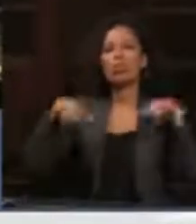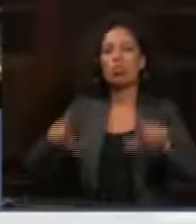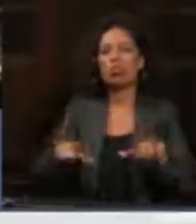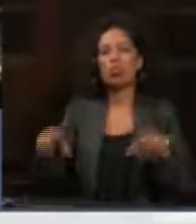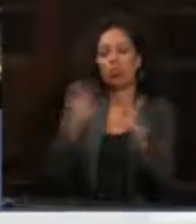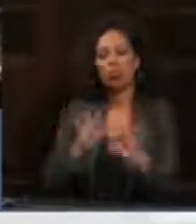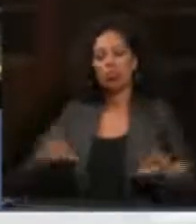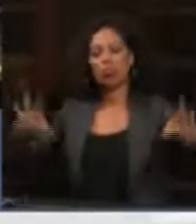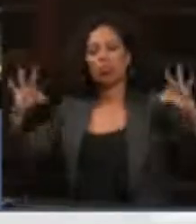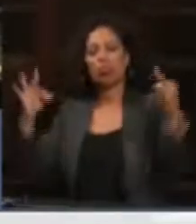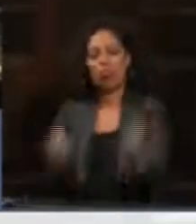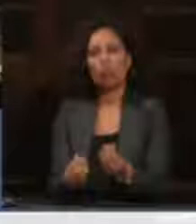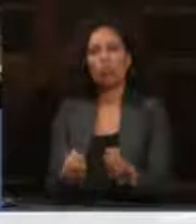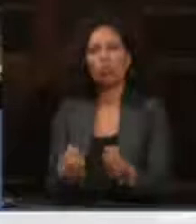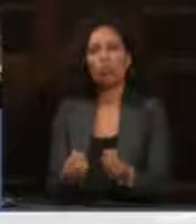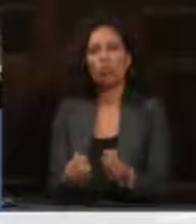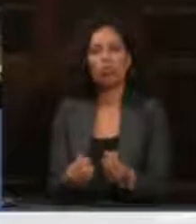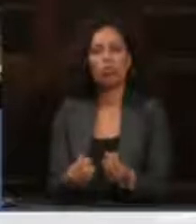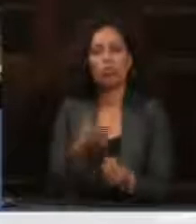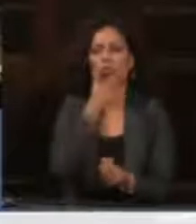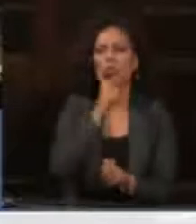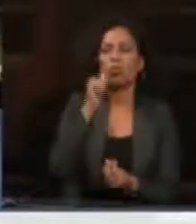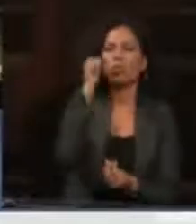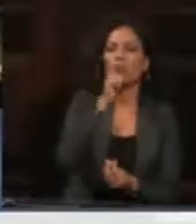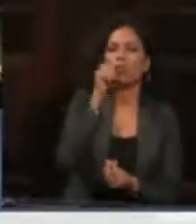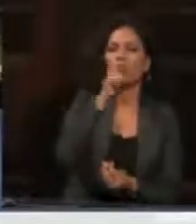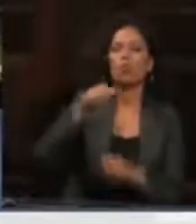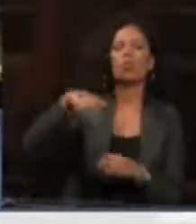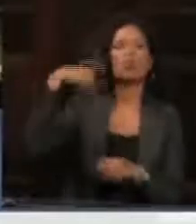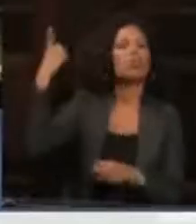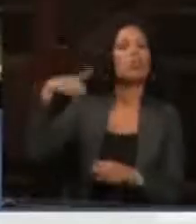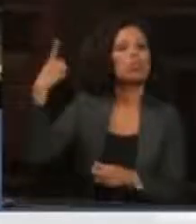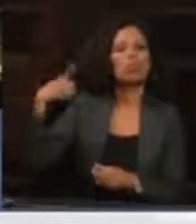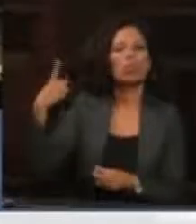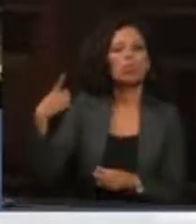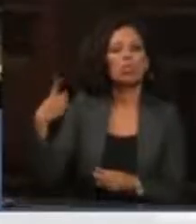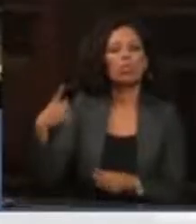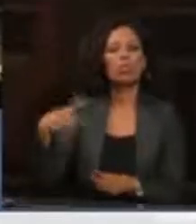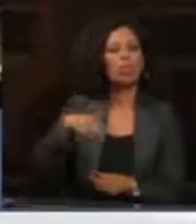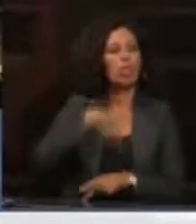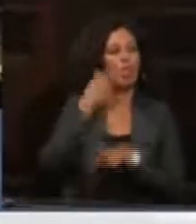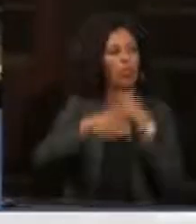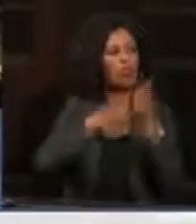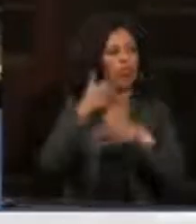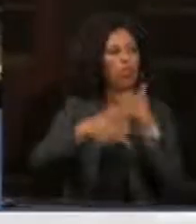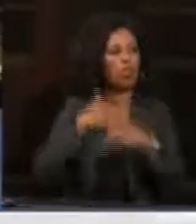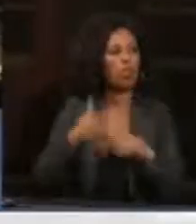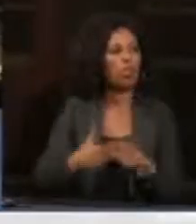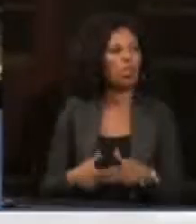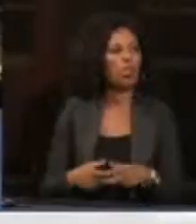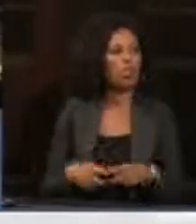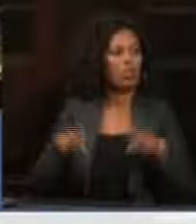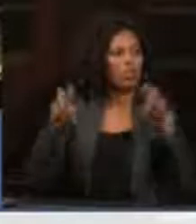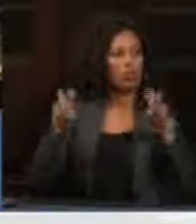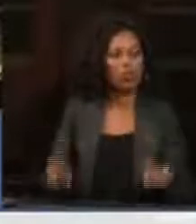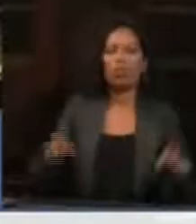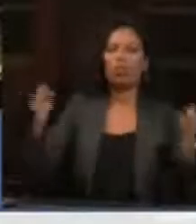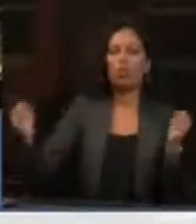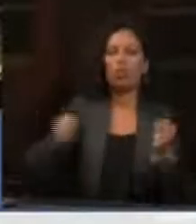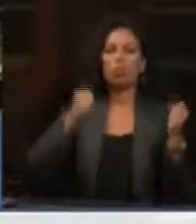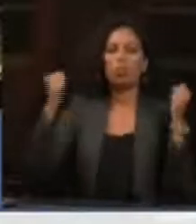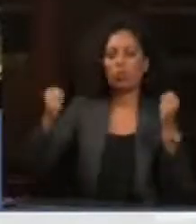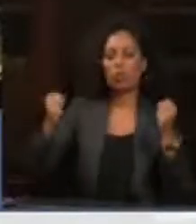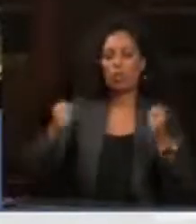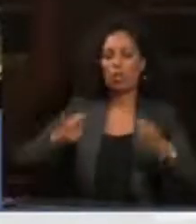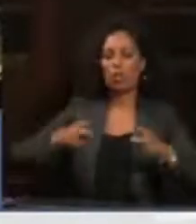excelentíssimos e excelentíssimas, senhores e senhoras deputados, a usarem os seus lugares de poder,